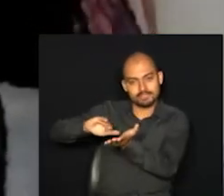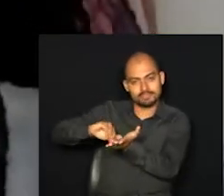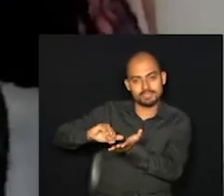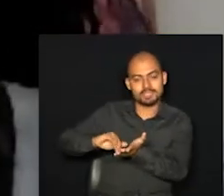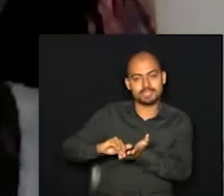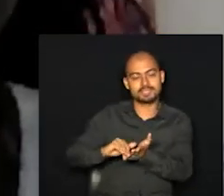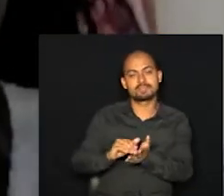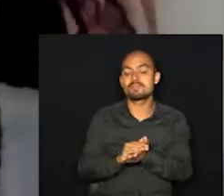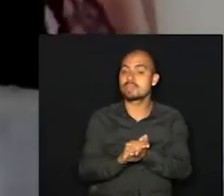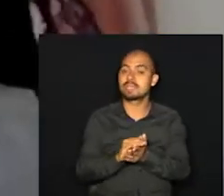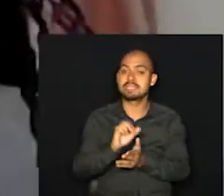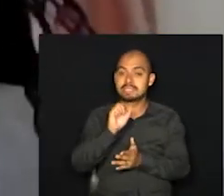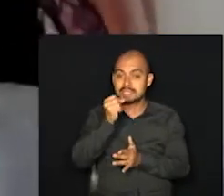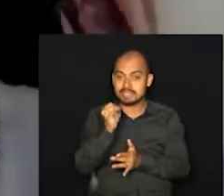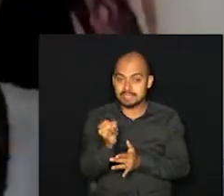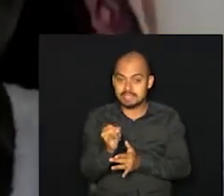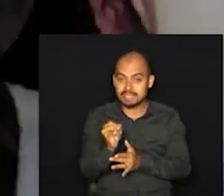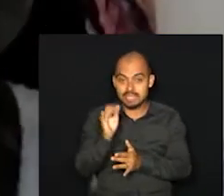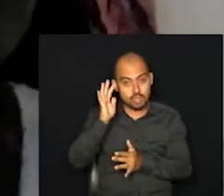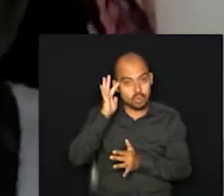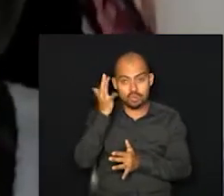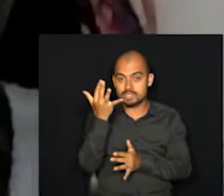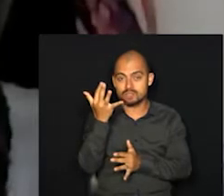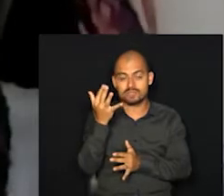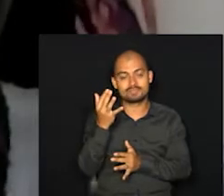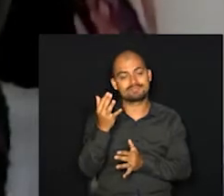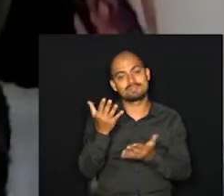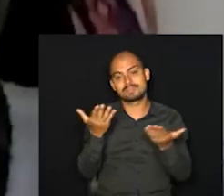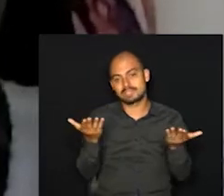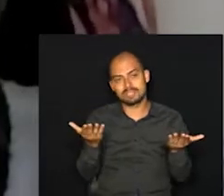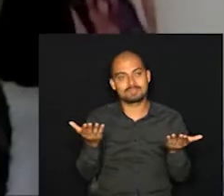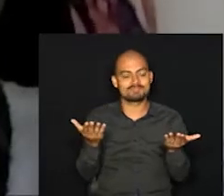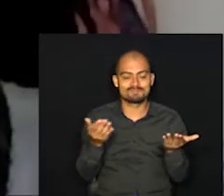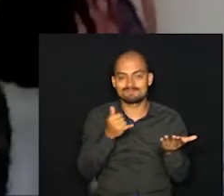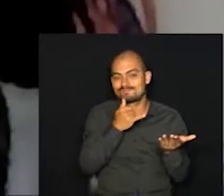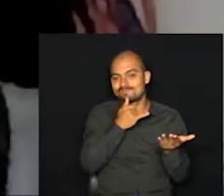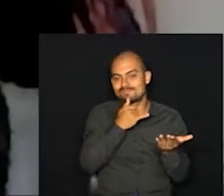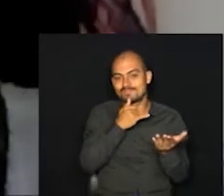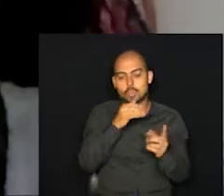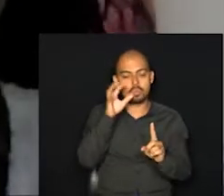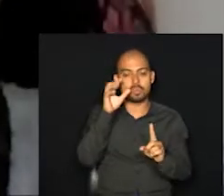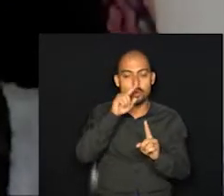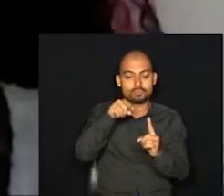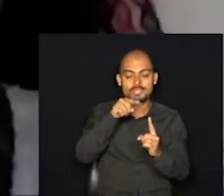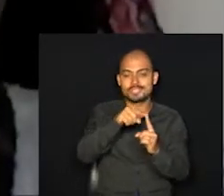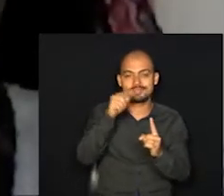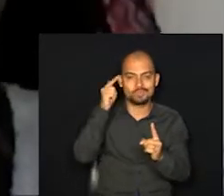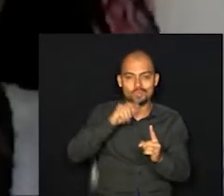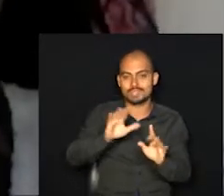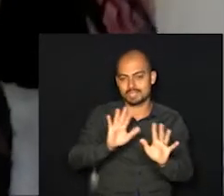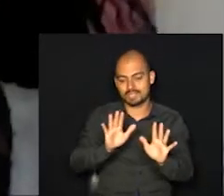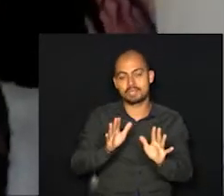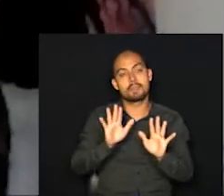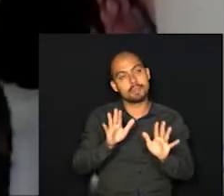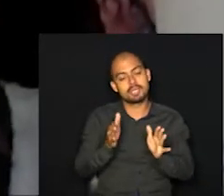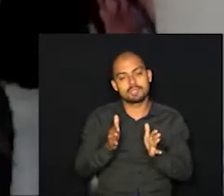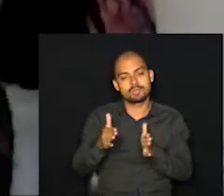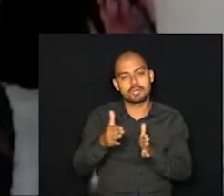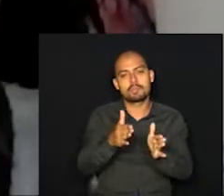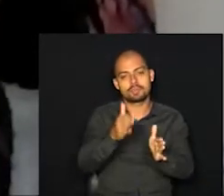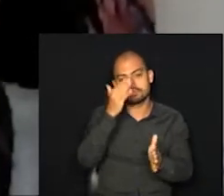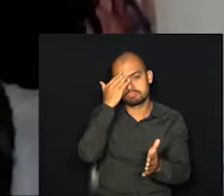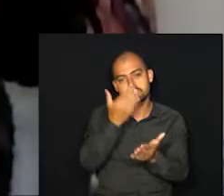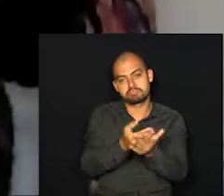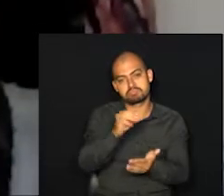coisas não se resolverem, ela não vai atingir o objetivo. Mas é um caminho. Eu acredito que seja um